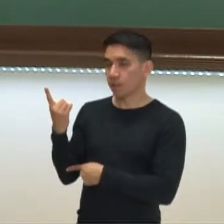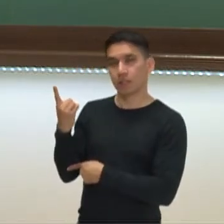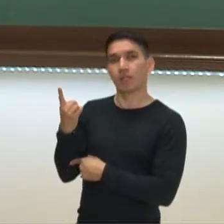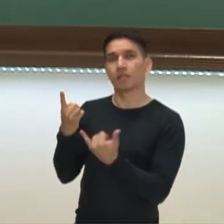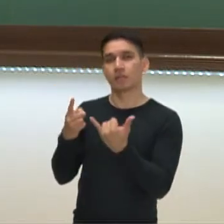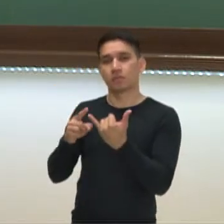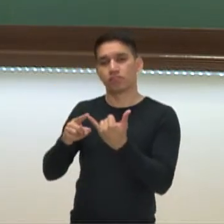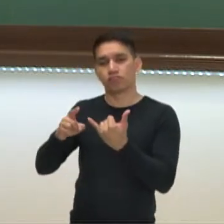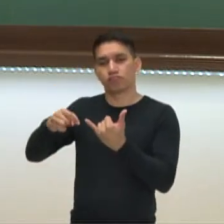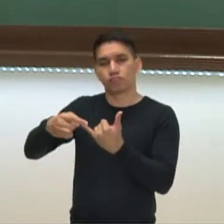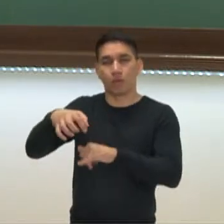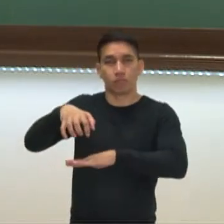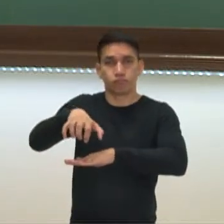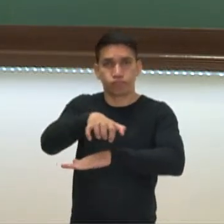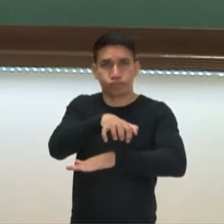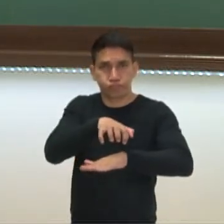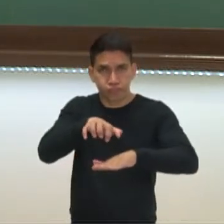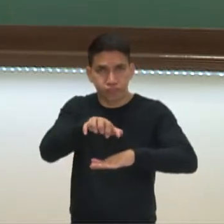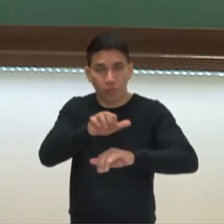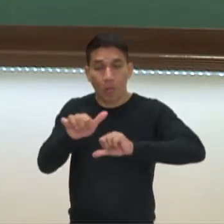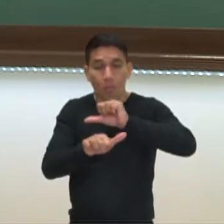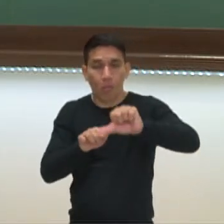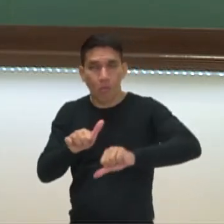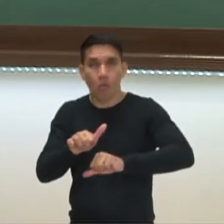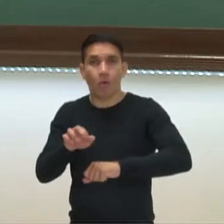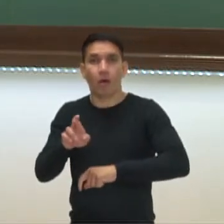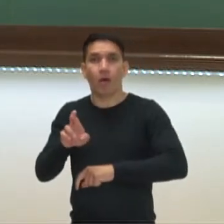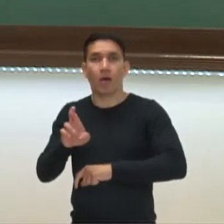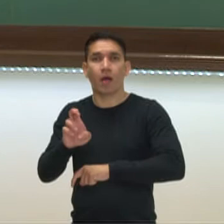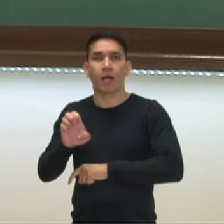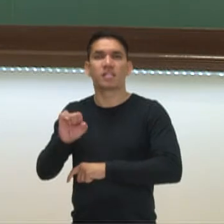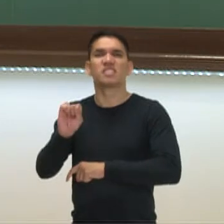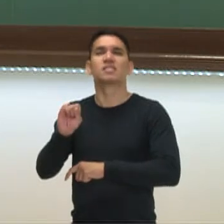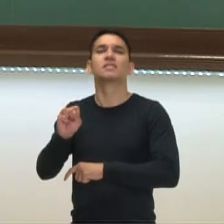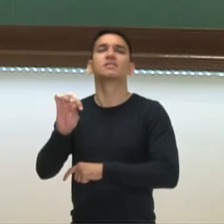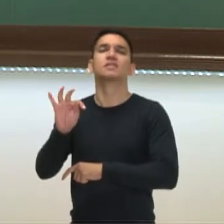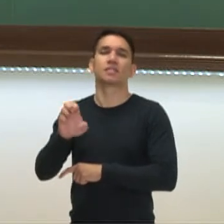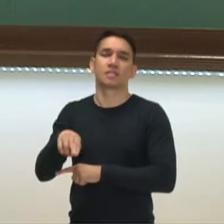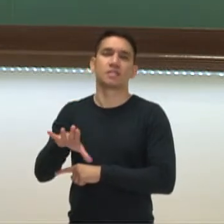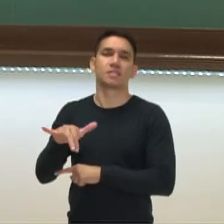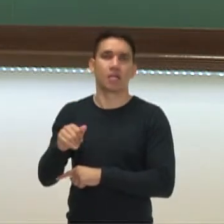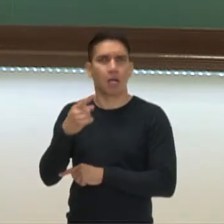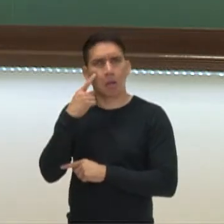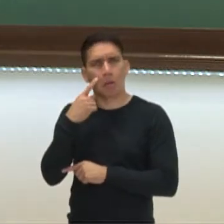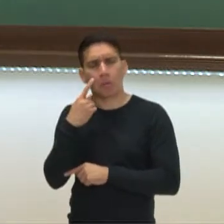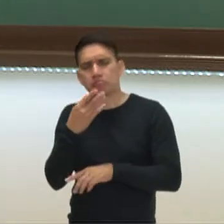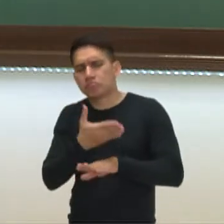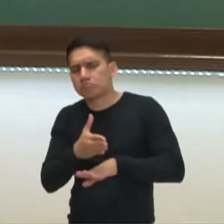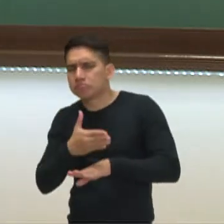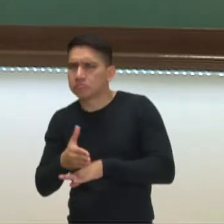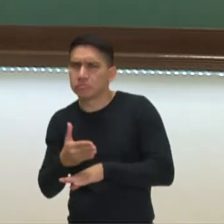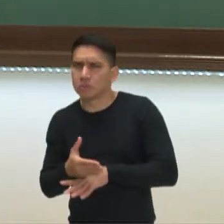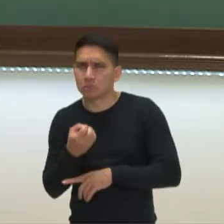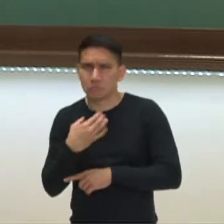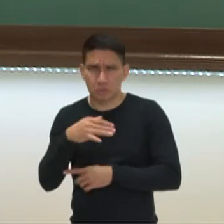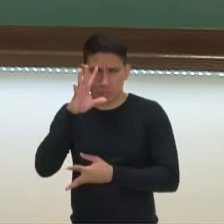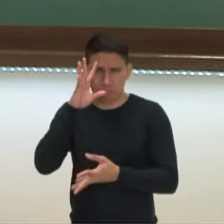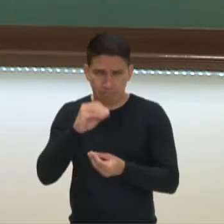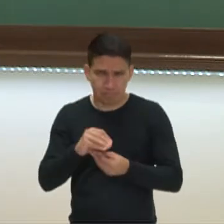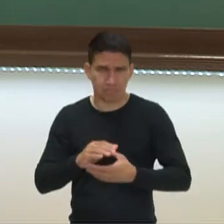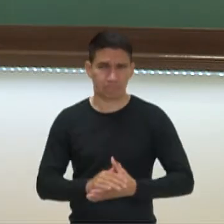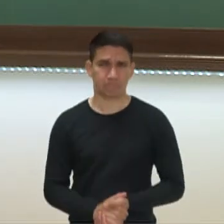também alterar a resistência e verificar aqui a alteração da corrente e da tensão, ok? Brinca bastante lá que é bom para entender esse conteúdo.